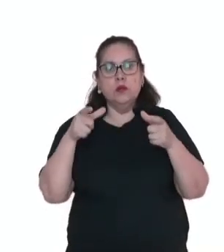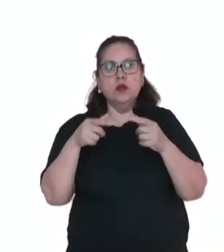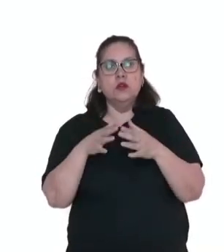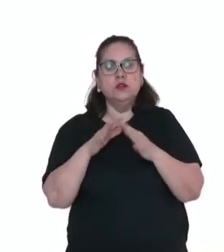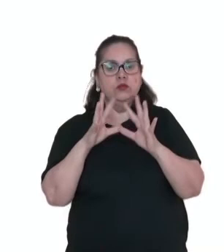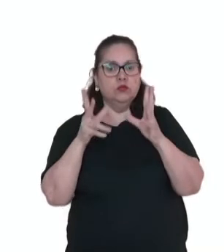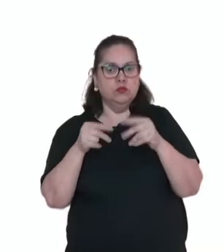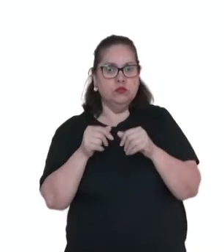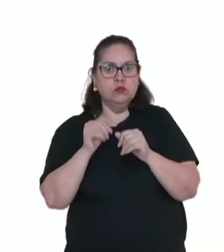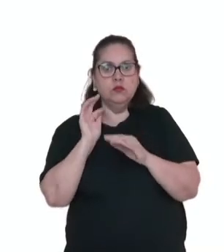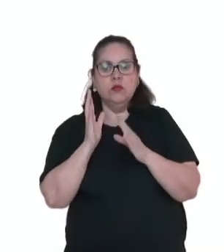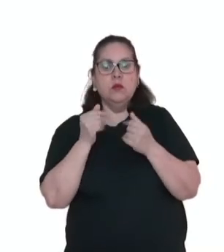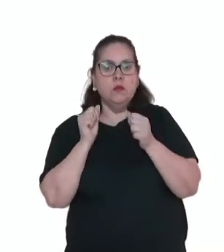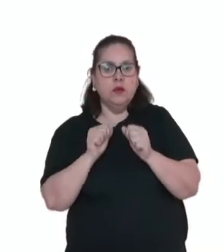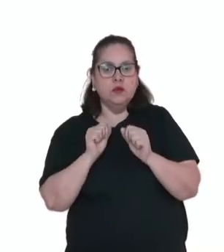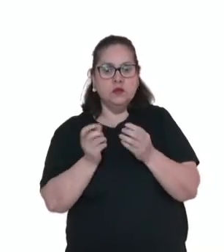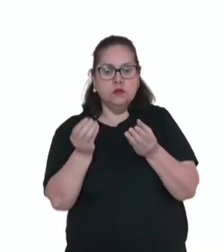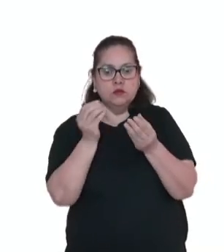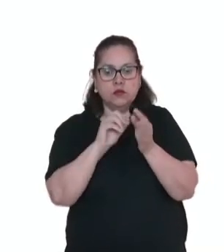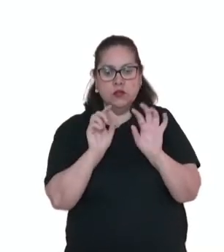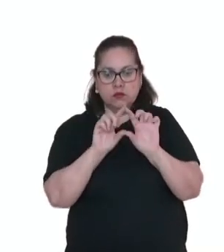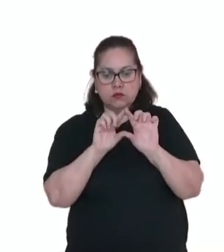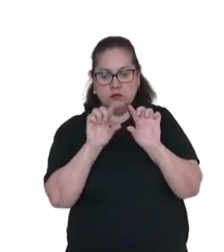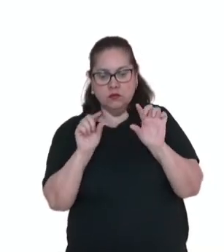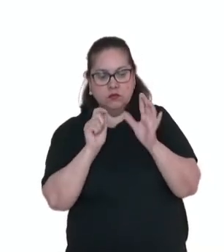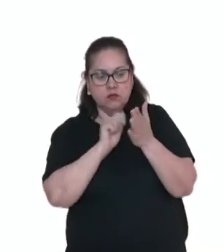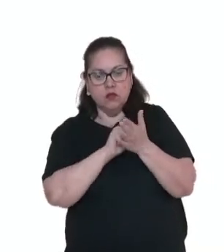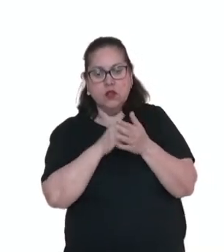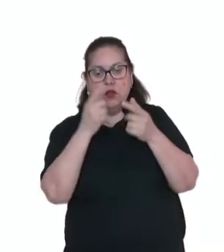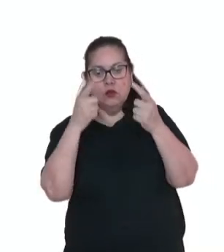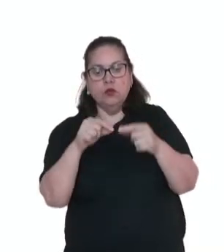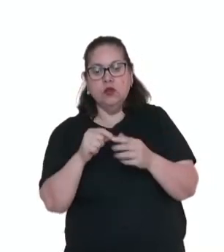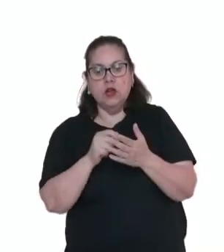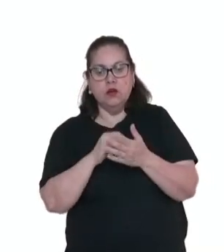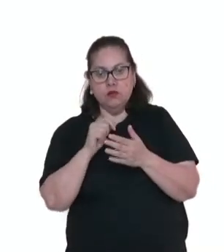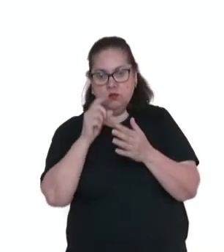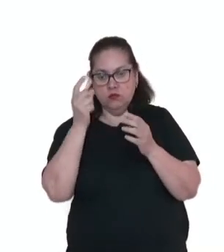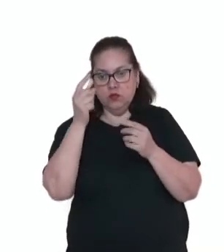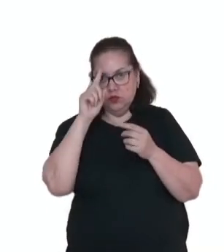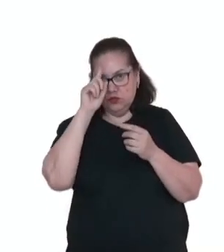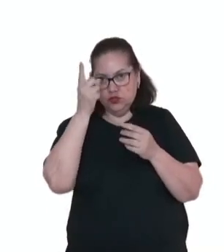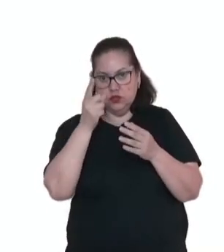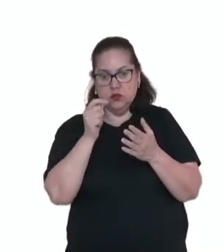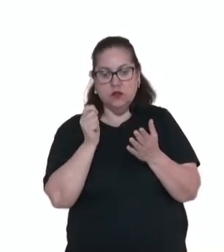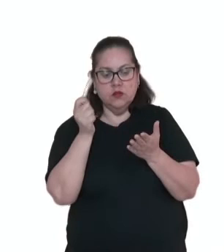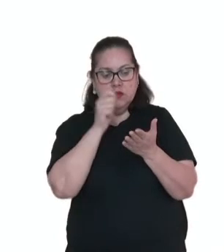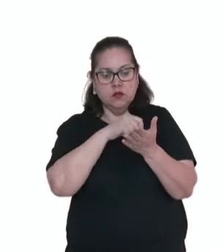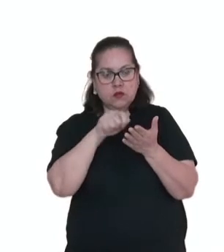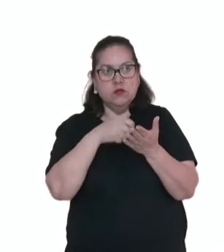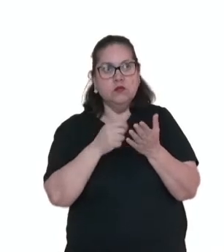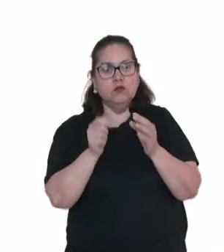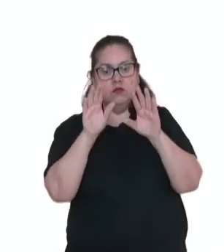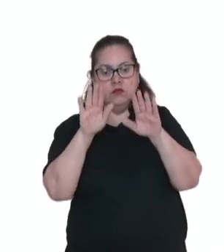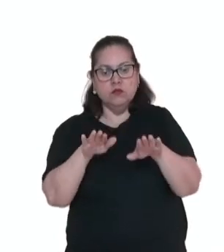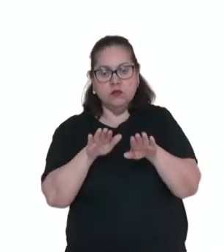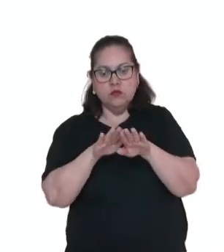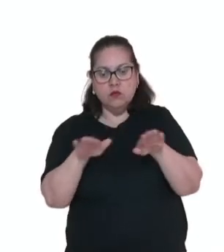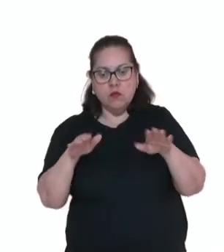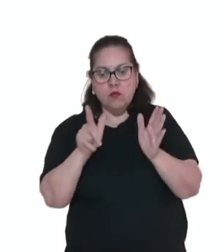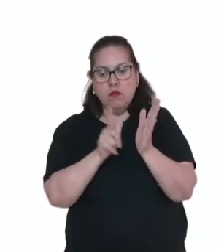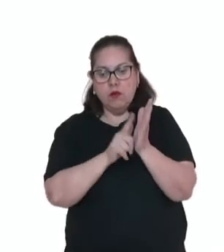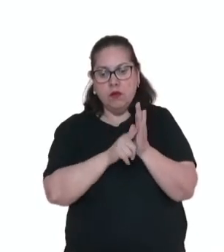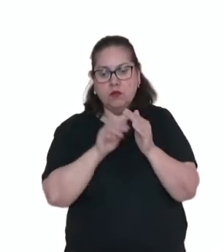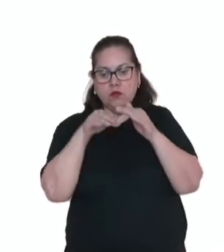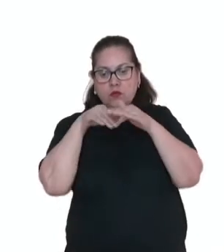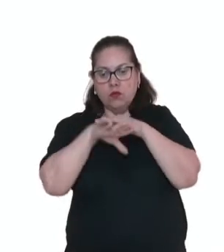da planta, para que possa colocar na etiqueta, local da coleta e data. E a seguir, coloque, né, em cima de uma folha sulfite e